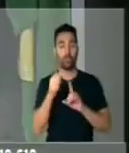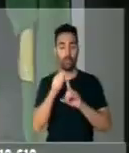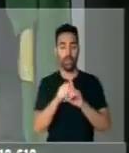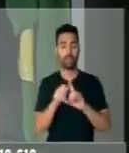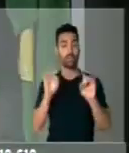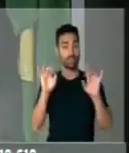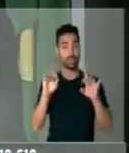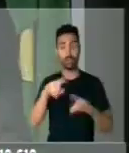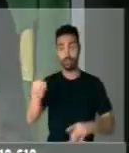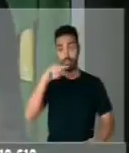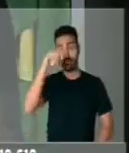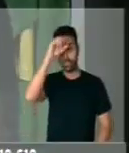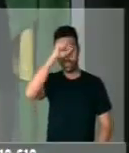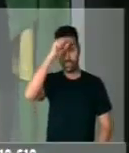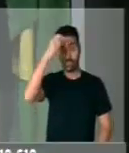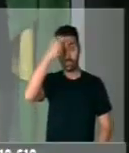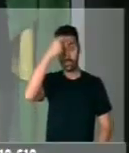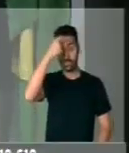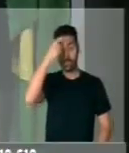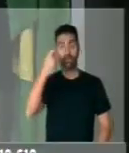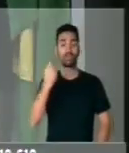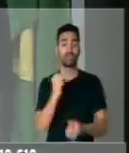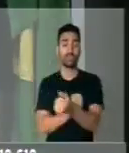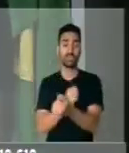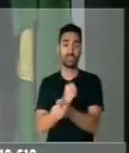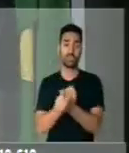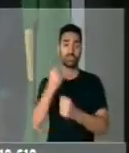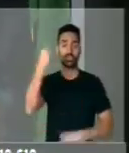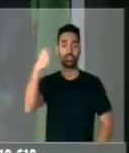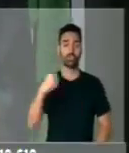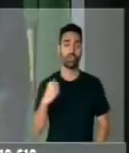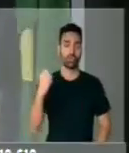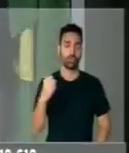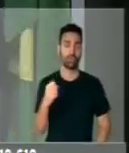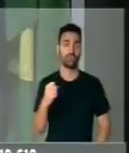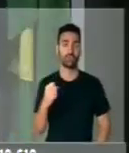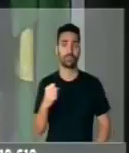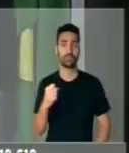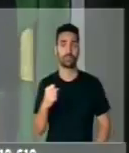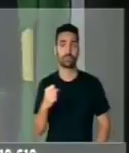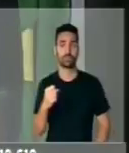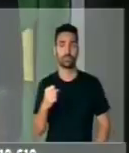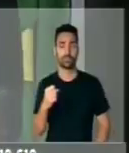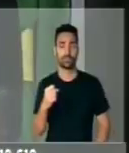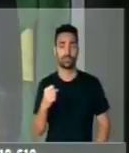de conscientização sobre o vício de jogar. Problem Gambling